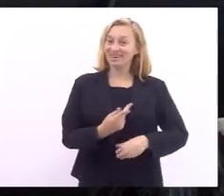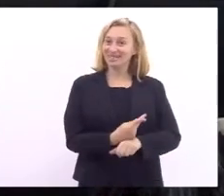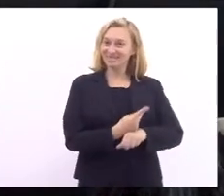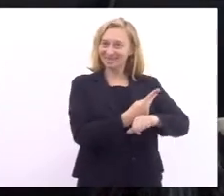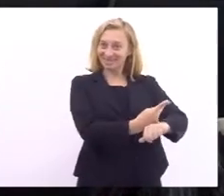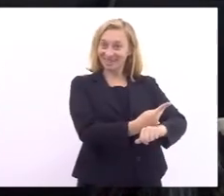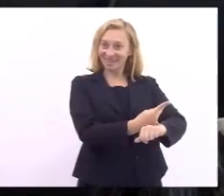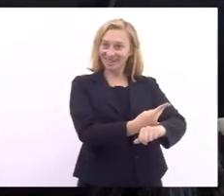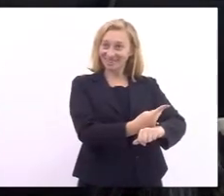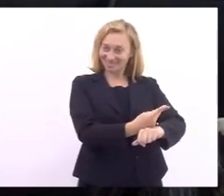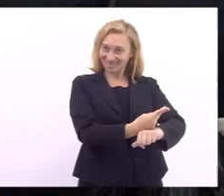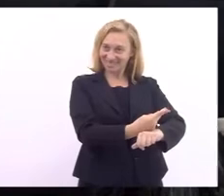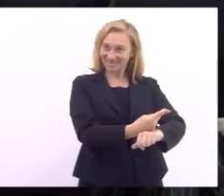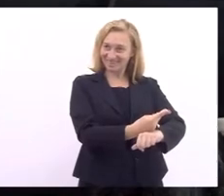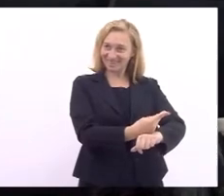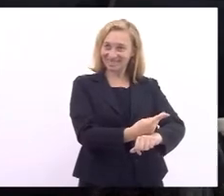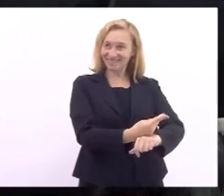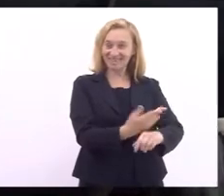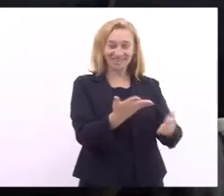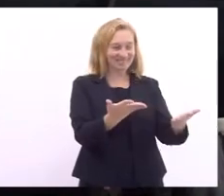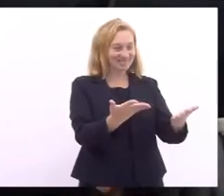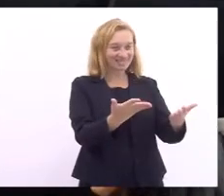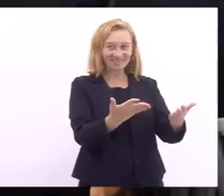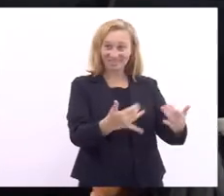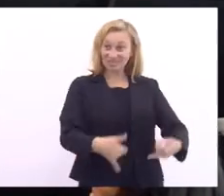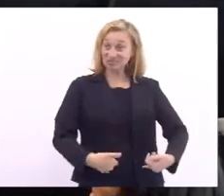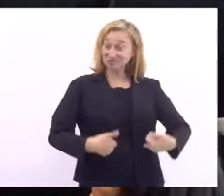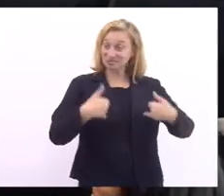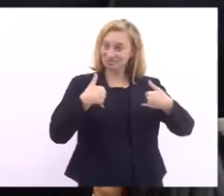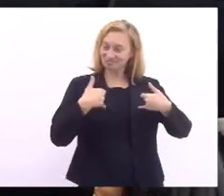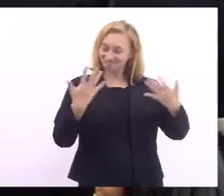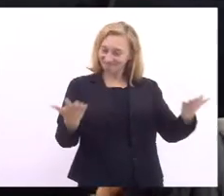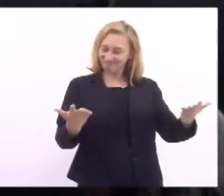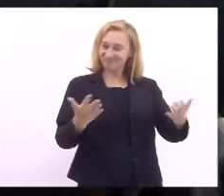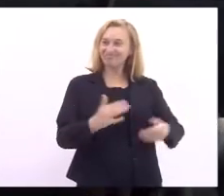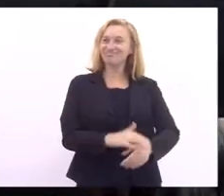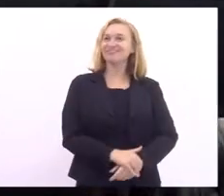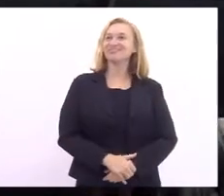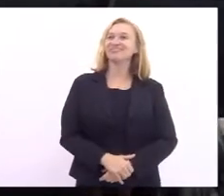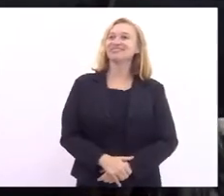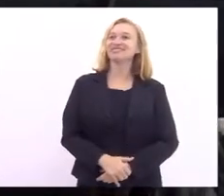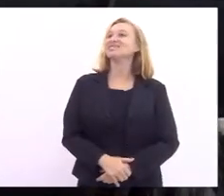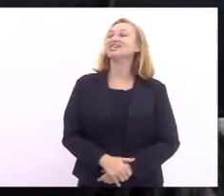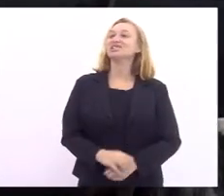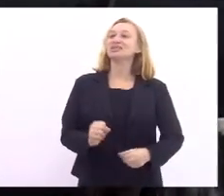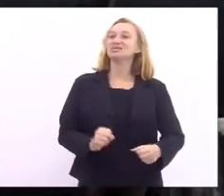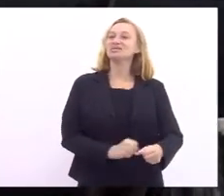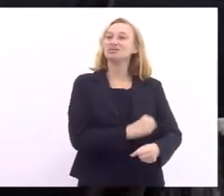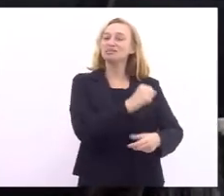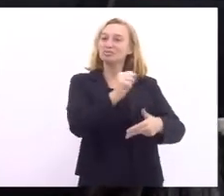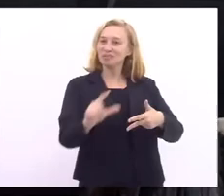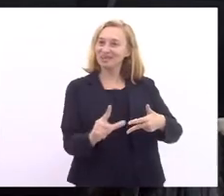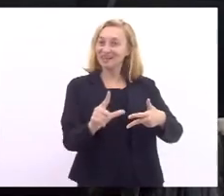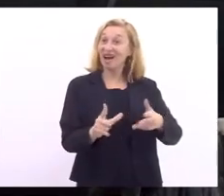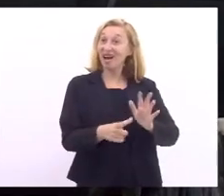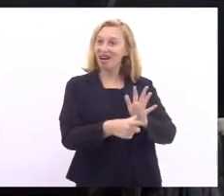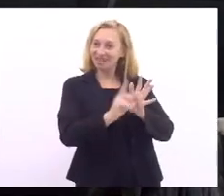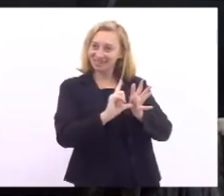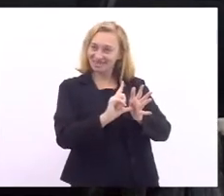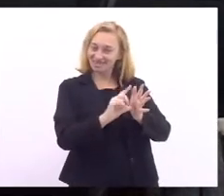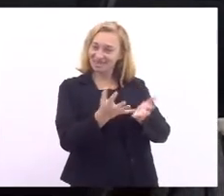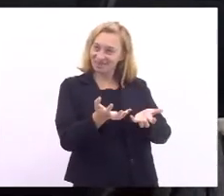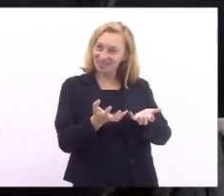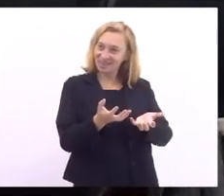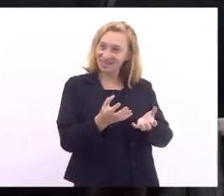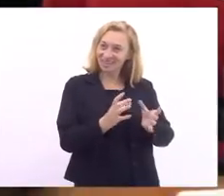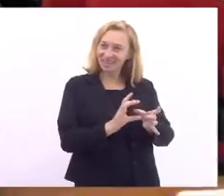entrega solene desta aqui é a maior honraria não é do Poder Legislativo antes porém eu